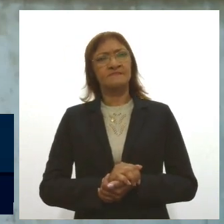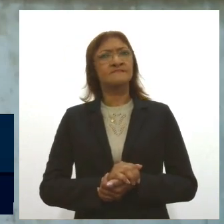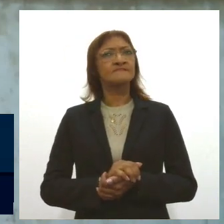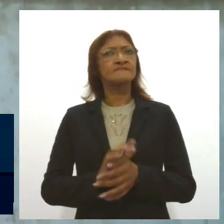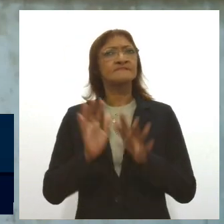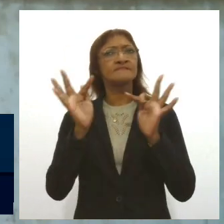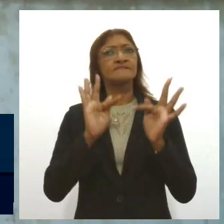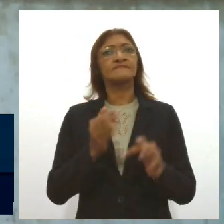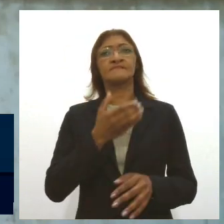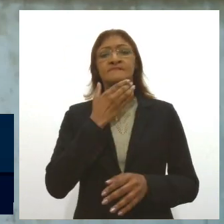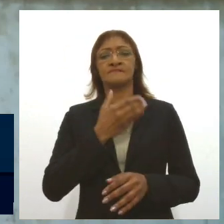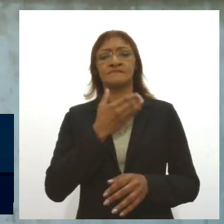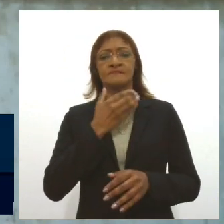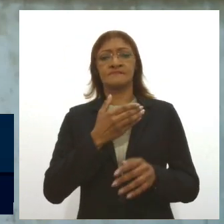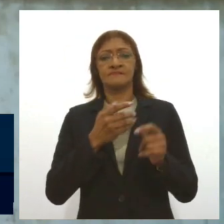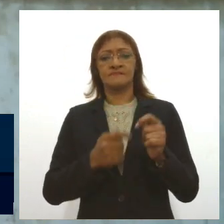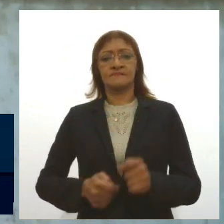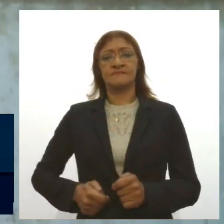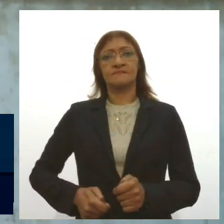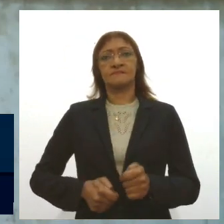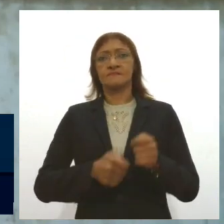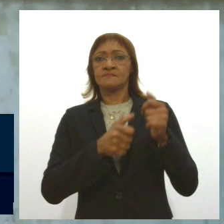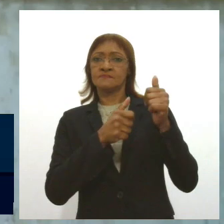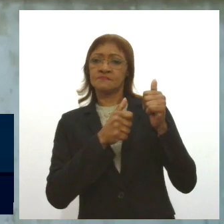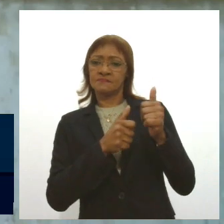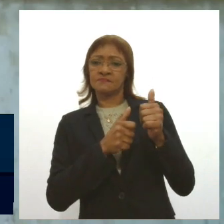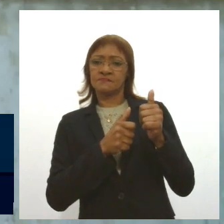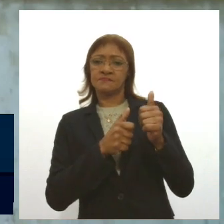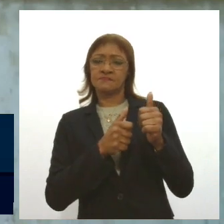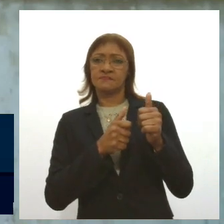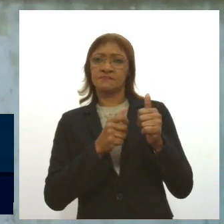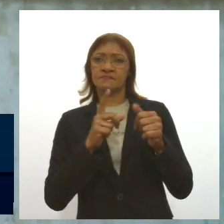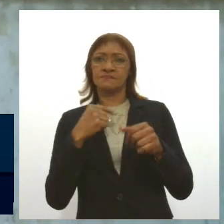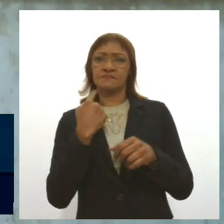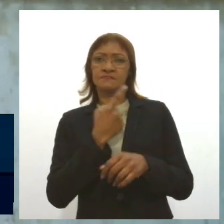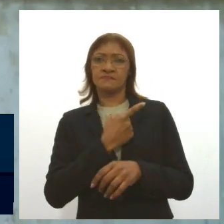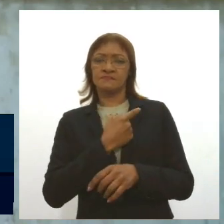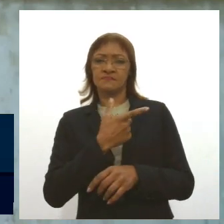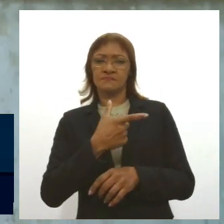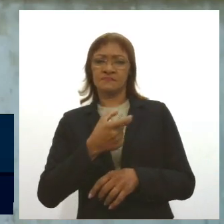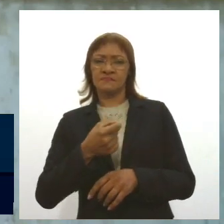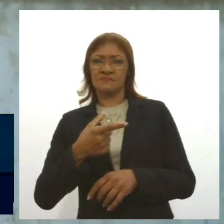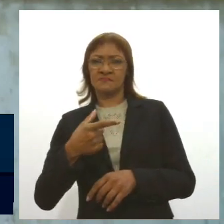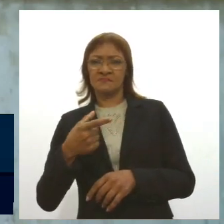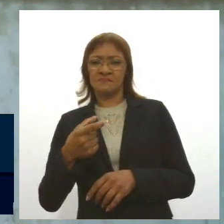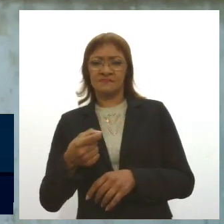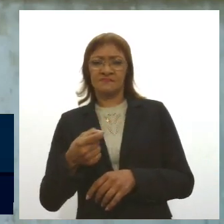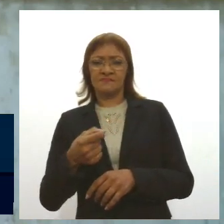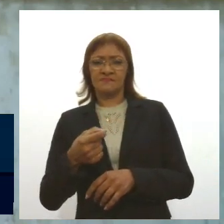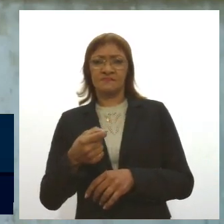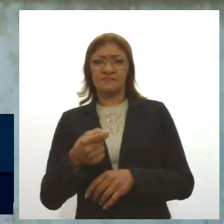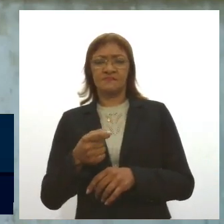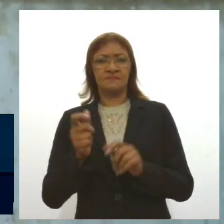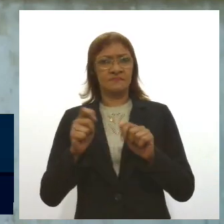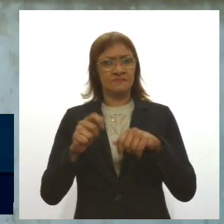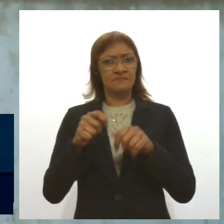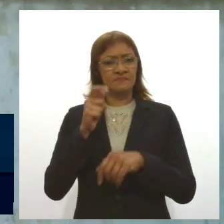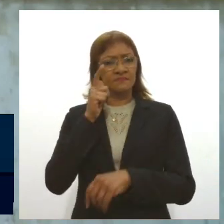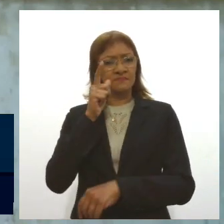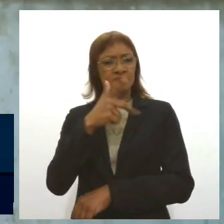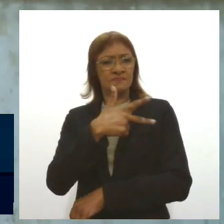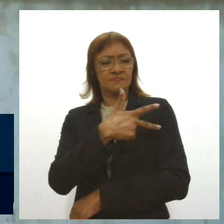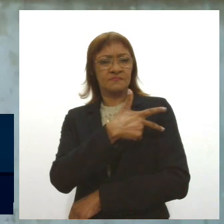um próspero Ano Novo, e que a gente consiga em 2020, aí, com a chegada da vacina, poder ter